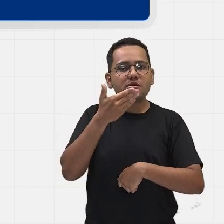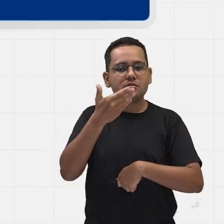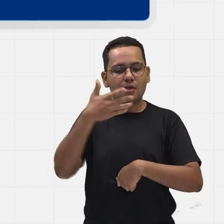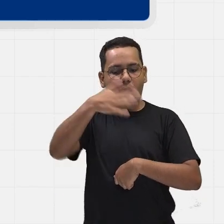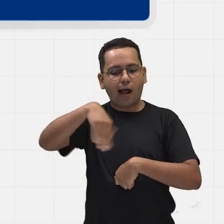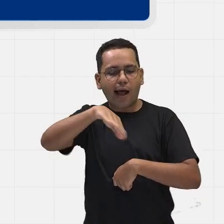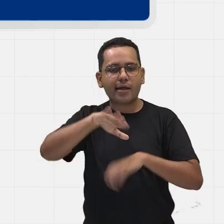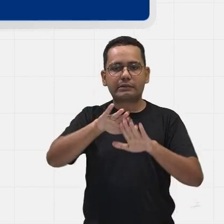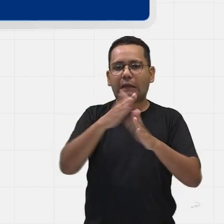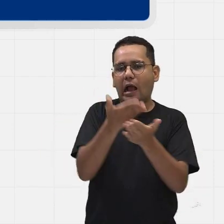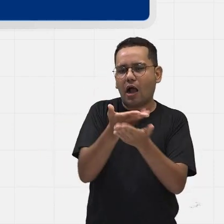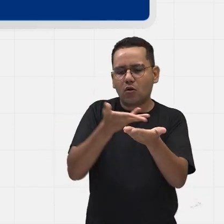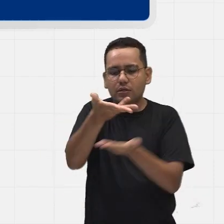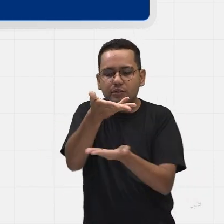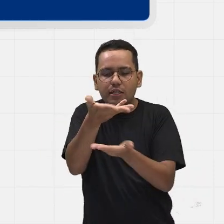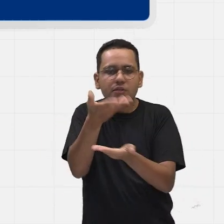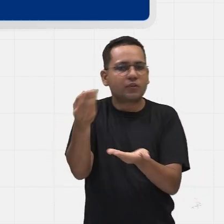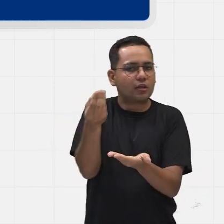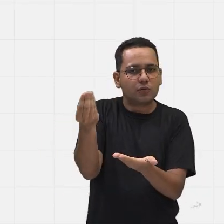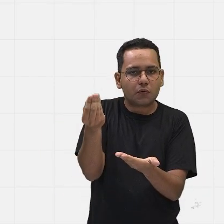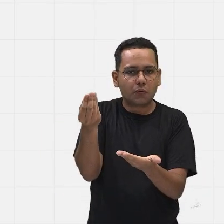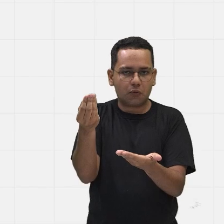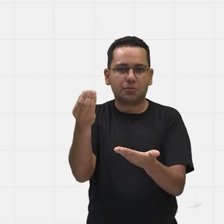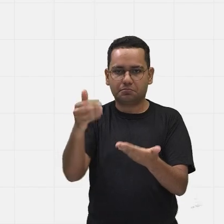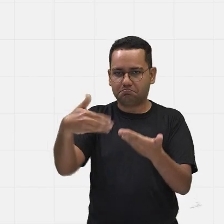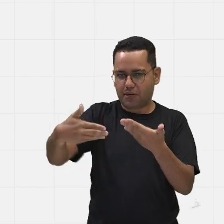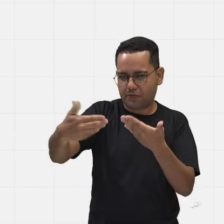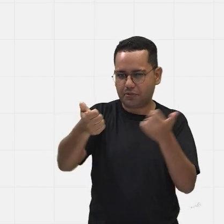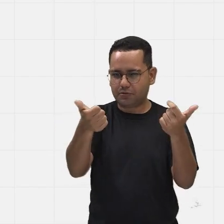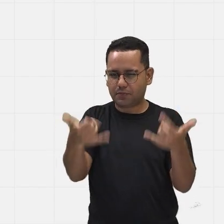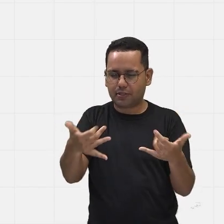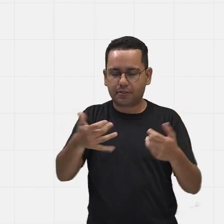bom? Vamos dar seguimento aqui.